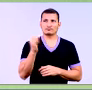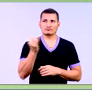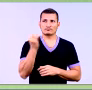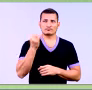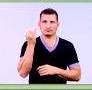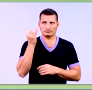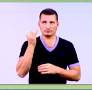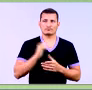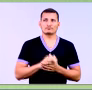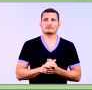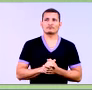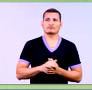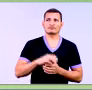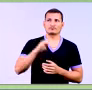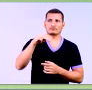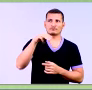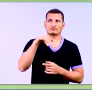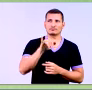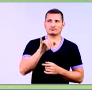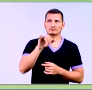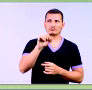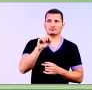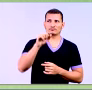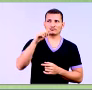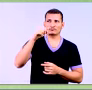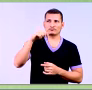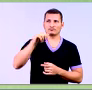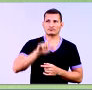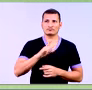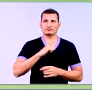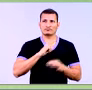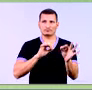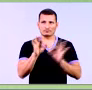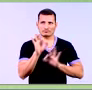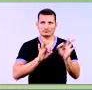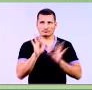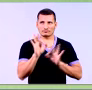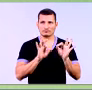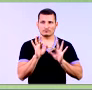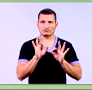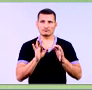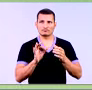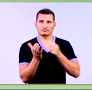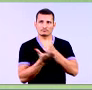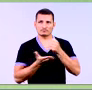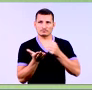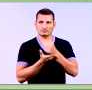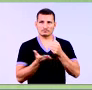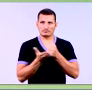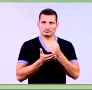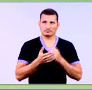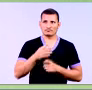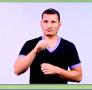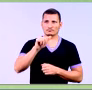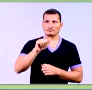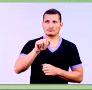o MySQL ele tem uma configuração básica, né, de